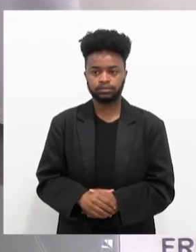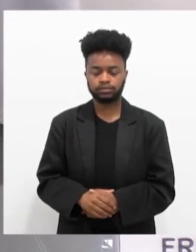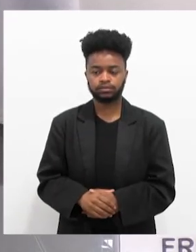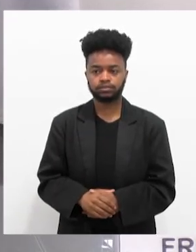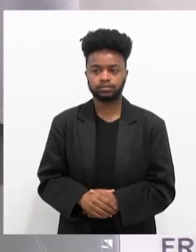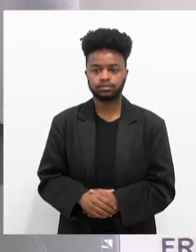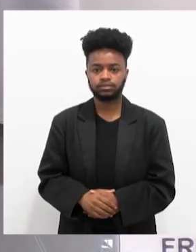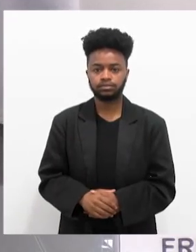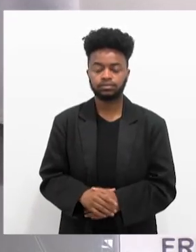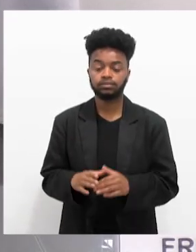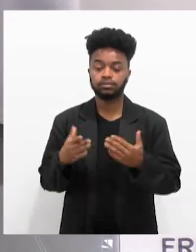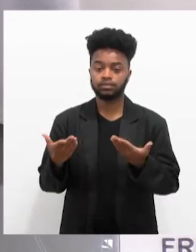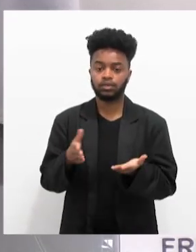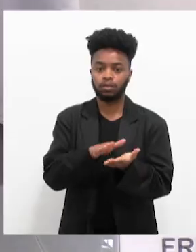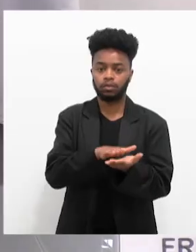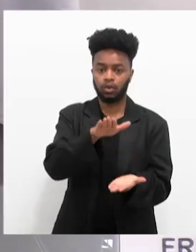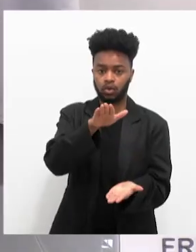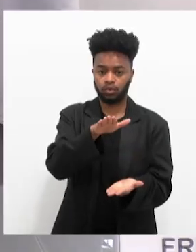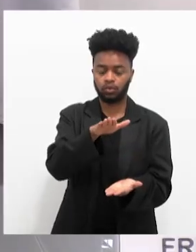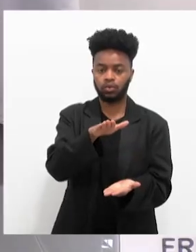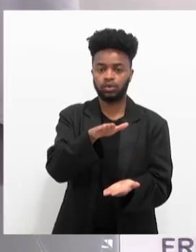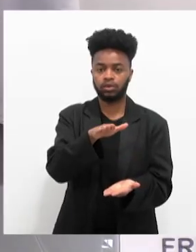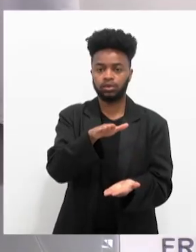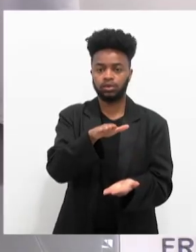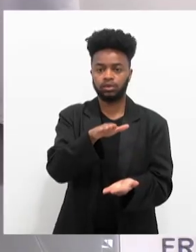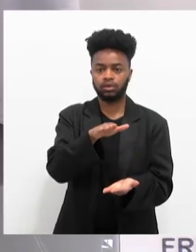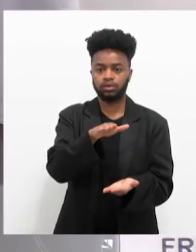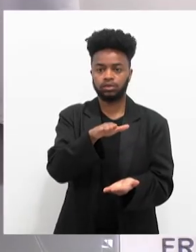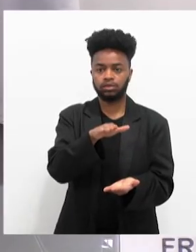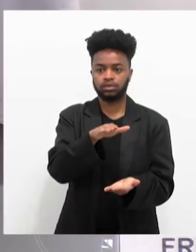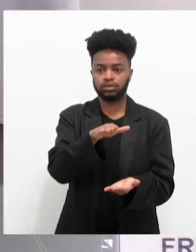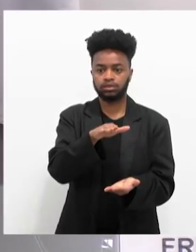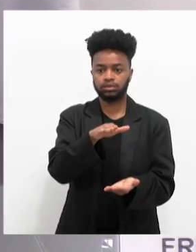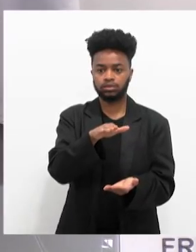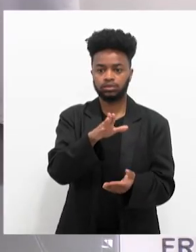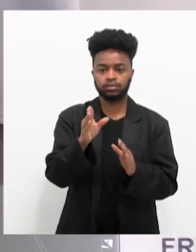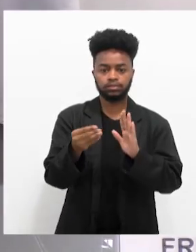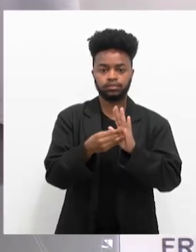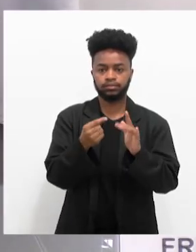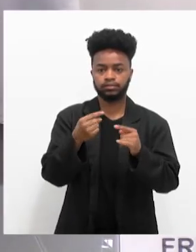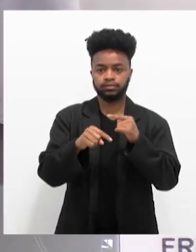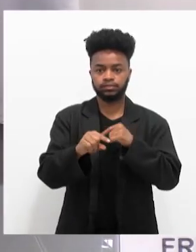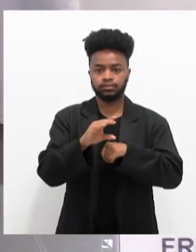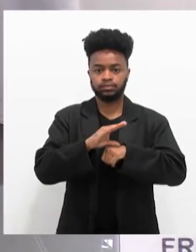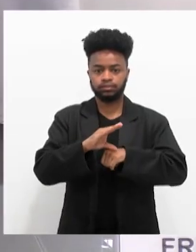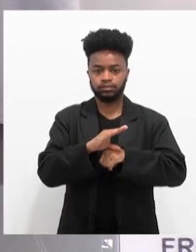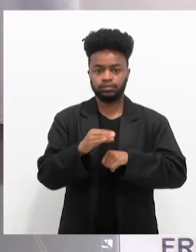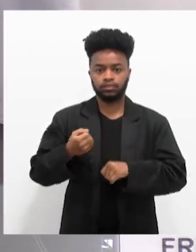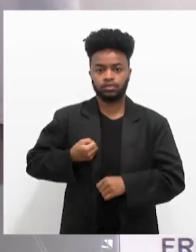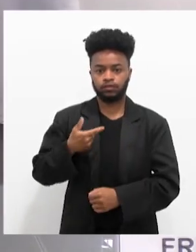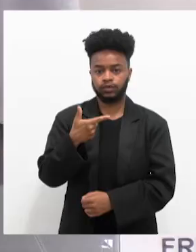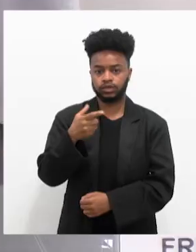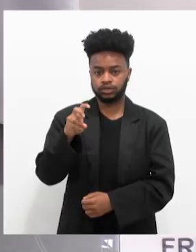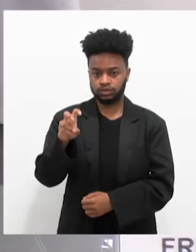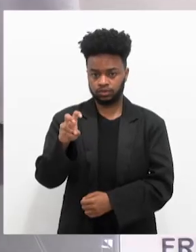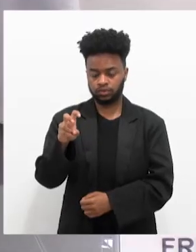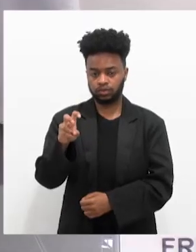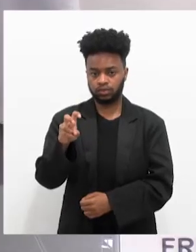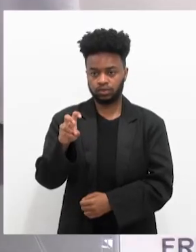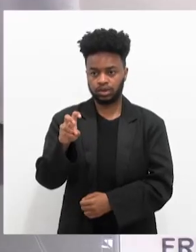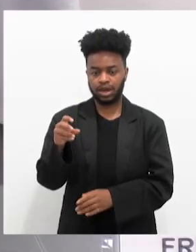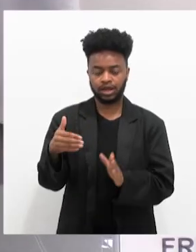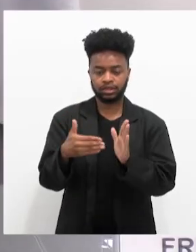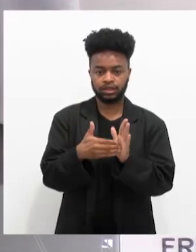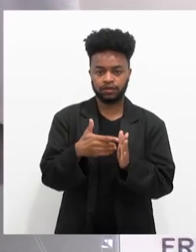Portanto, o bloco estão pela inconstitucionalidade do 25, já que o 24 foi retirado,